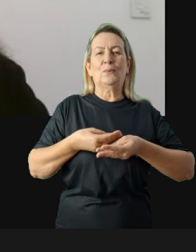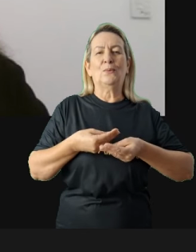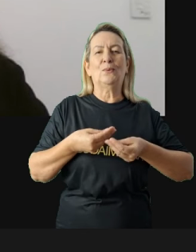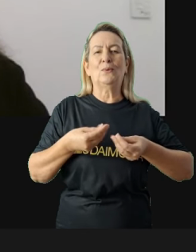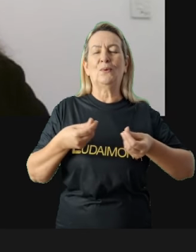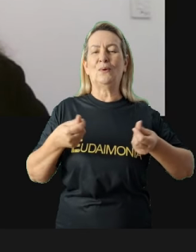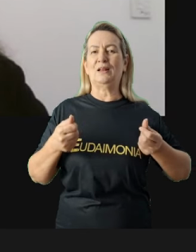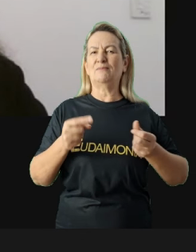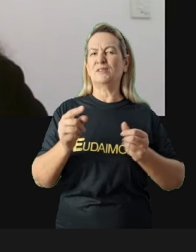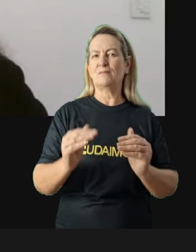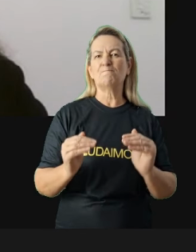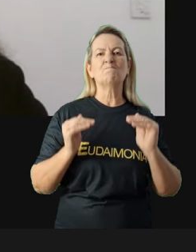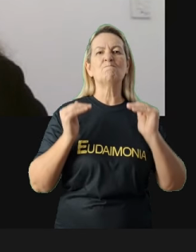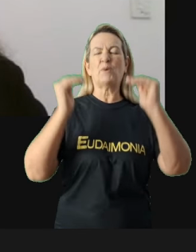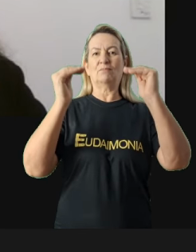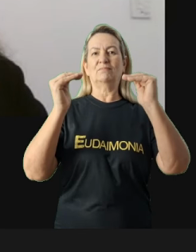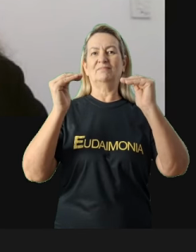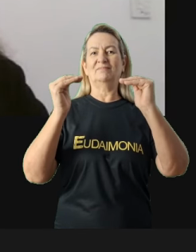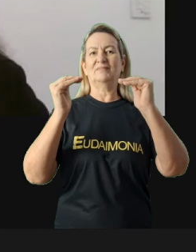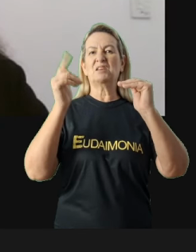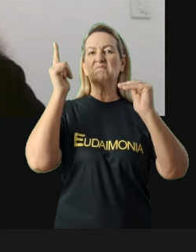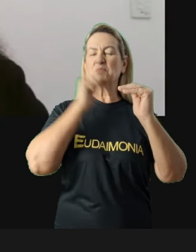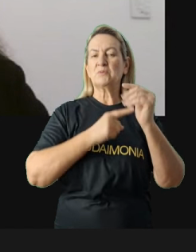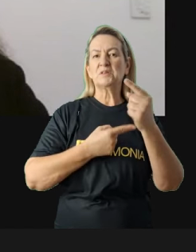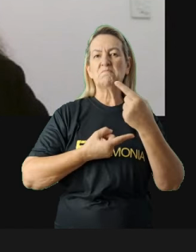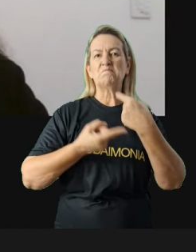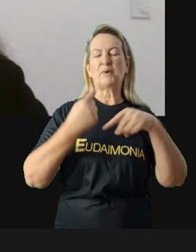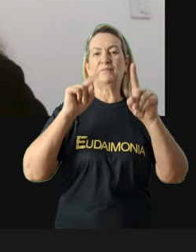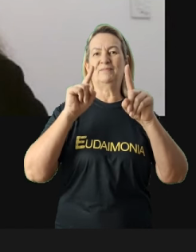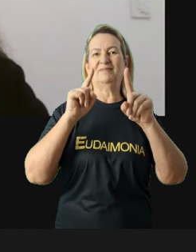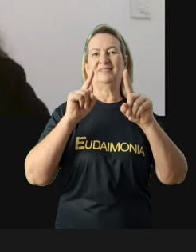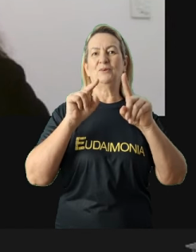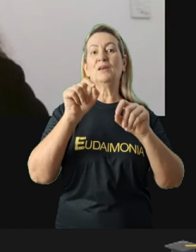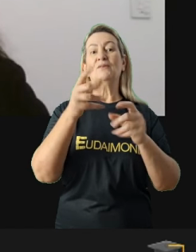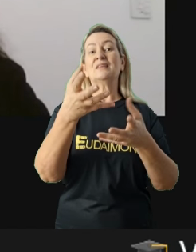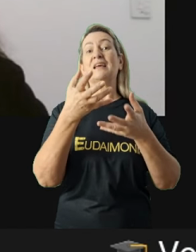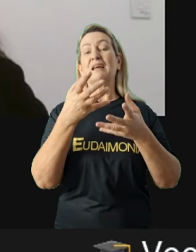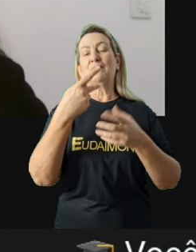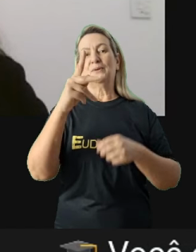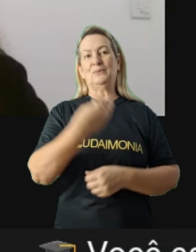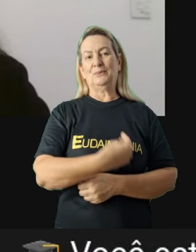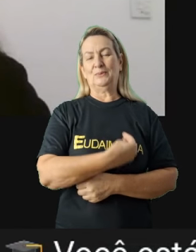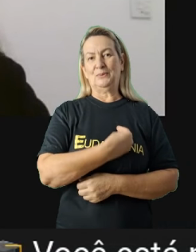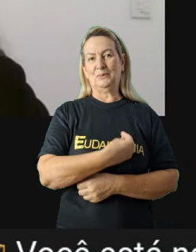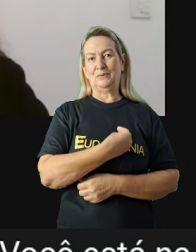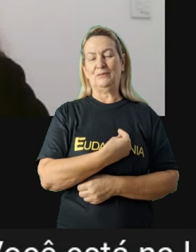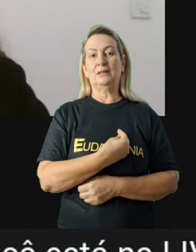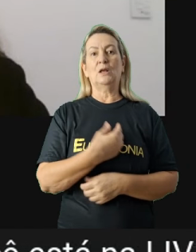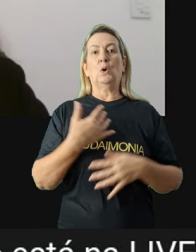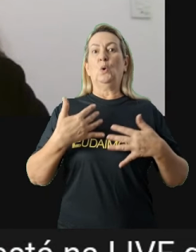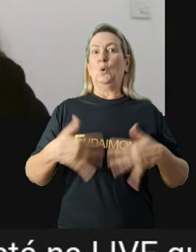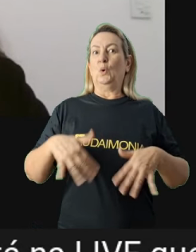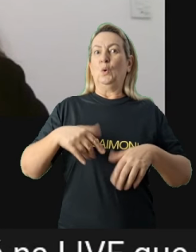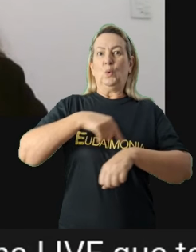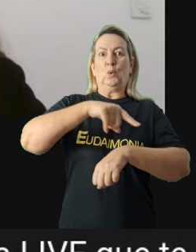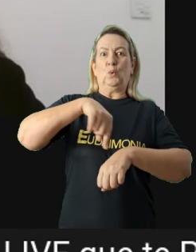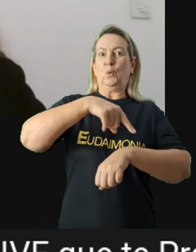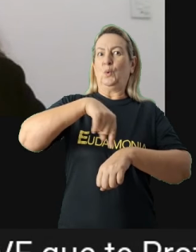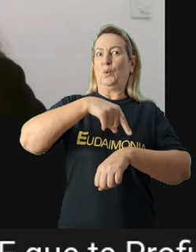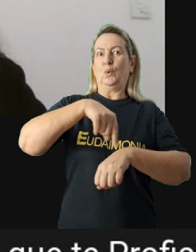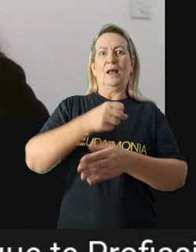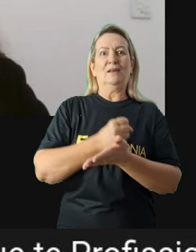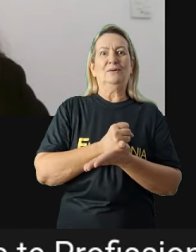formação de qualidade, para que vocês vão para o mercado de trabalho para ir para as cabeças, né? E se dar bem naquilo que vocês tanto querem, tá certo? Gente,